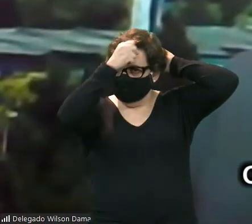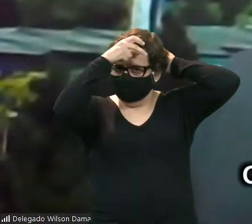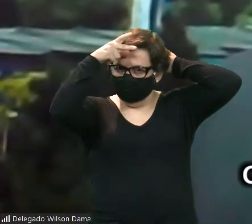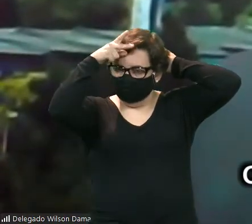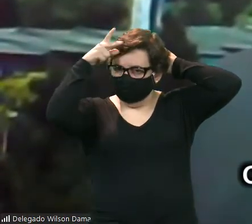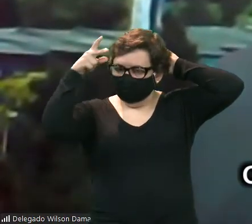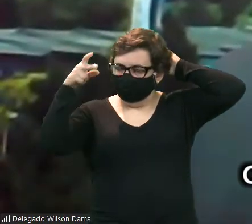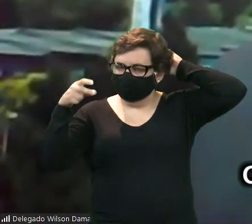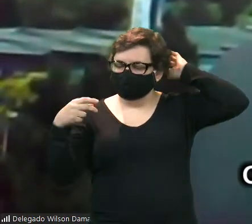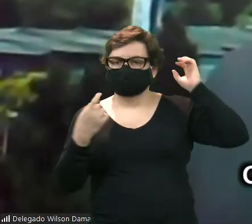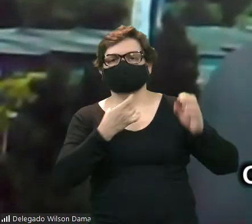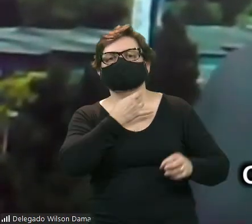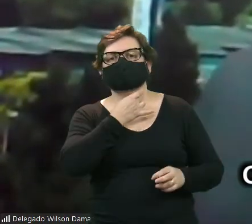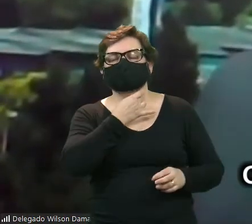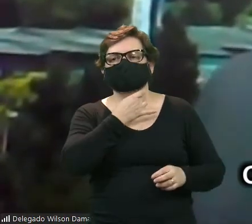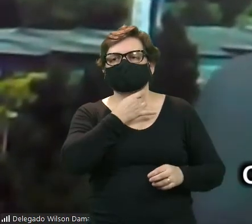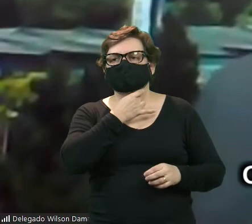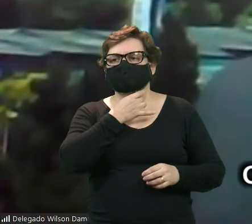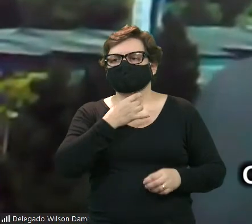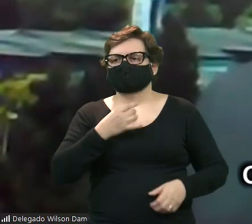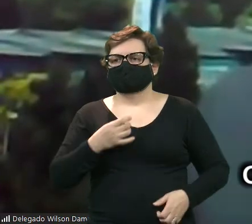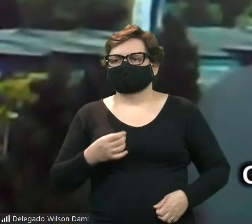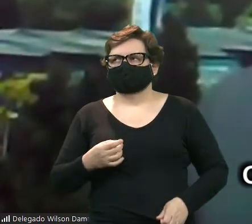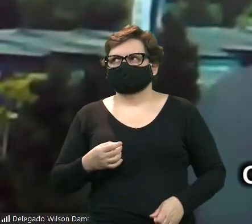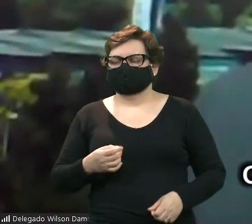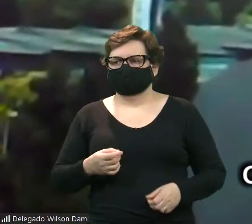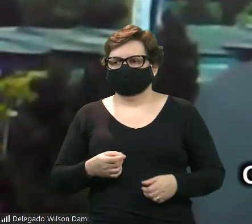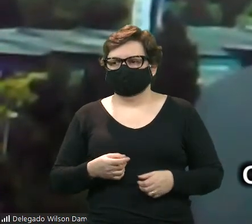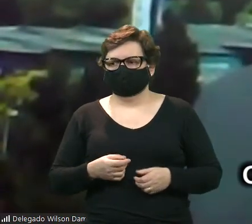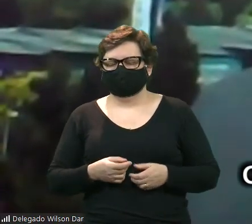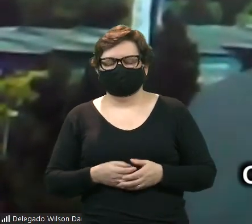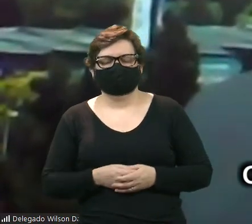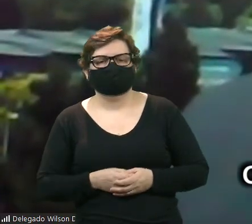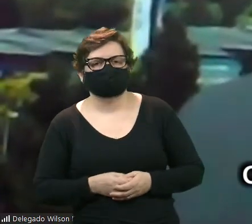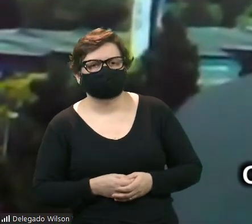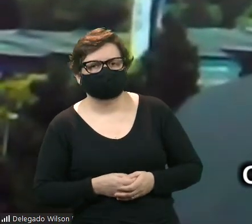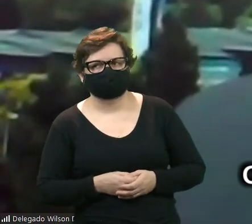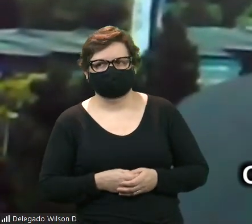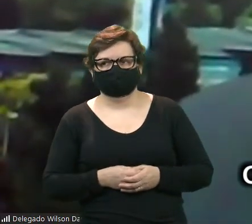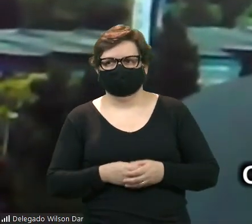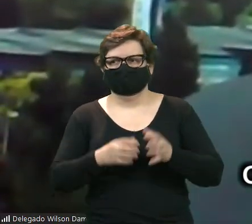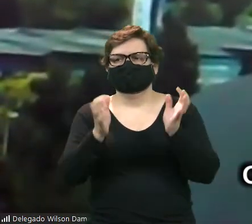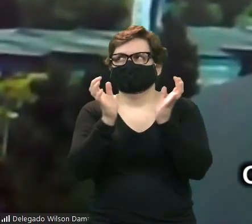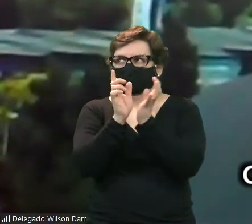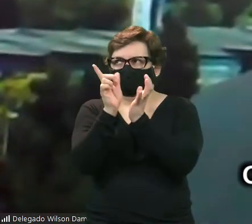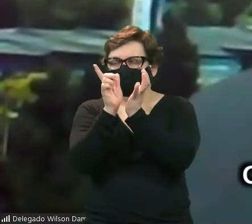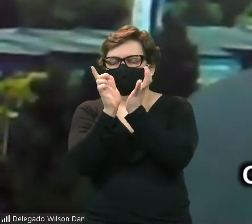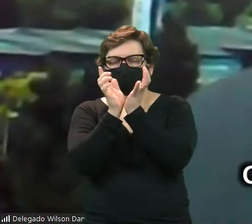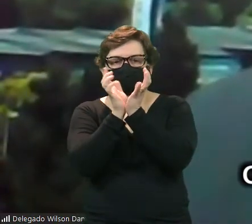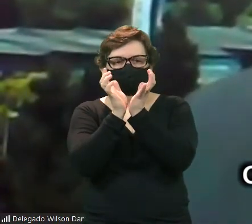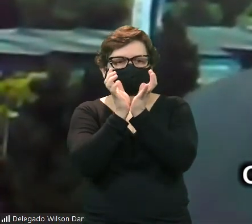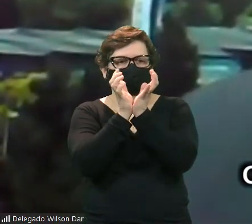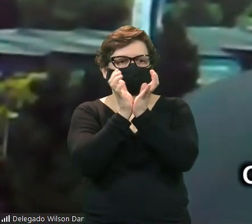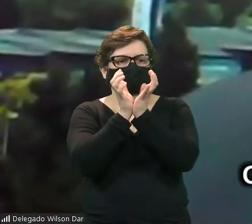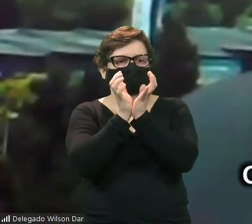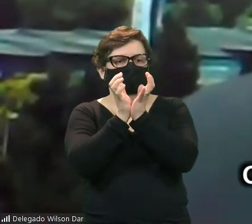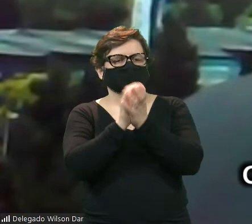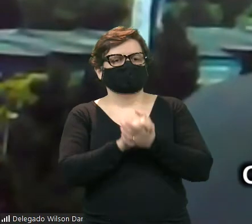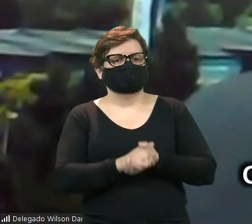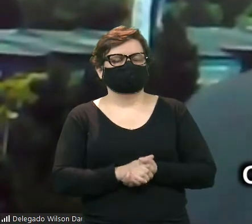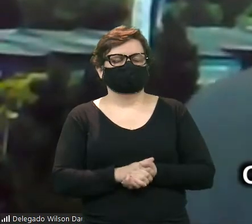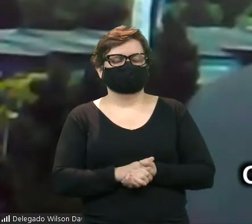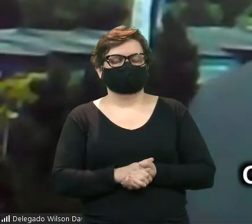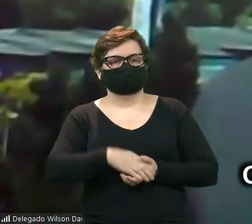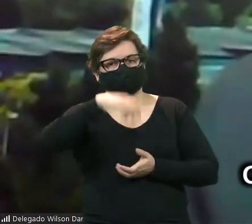Municípios Considerados de Interesse Turístico. Então, quero deixar aqui os meus cumprimentos à